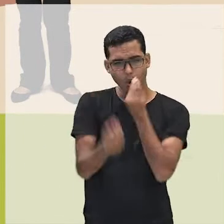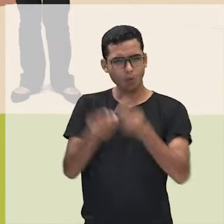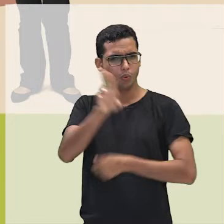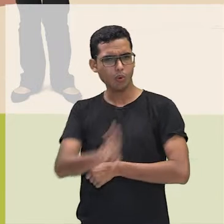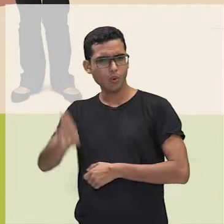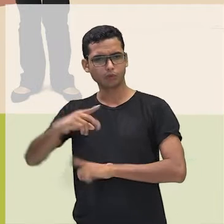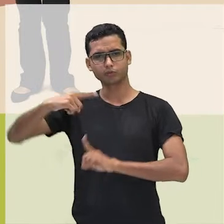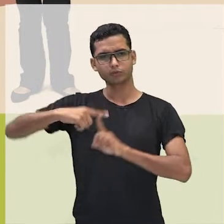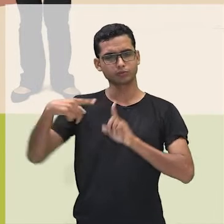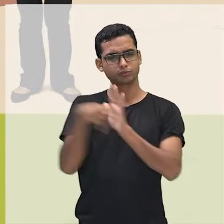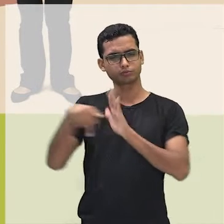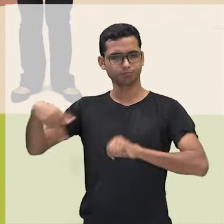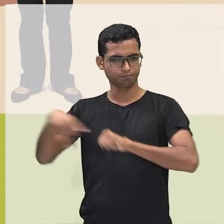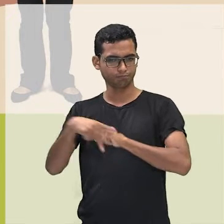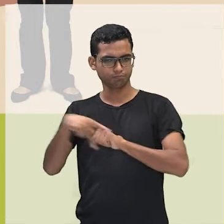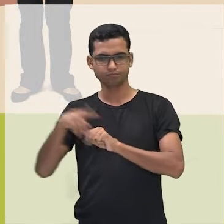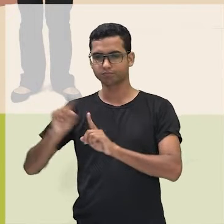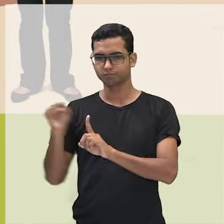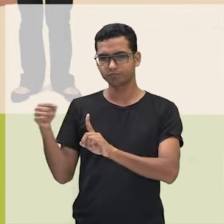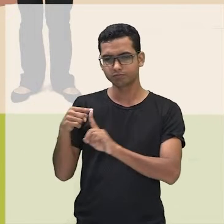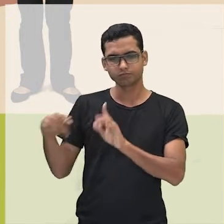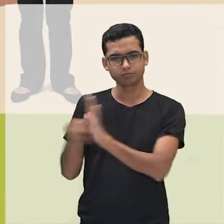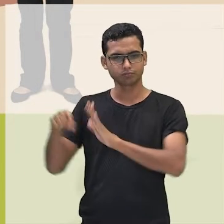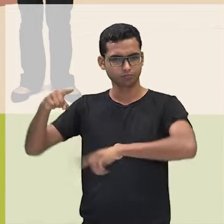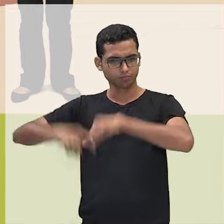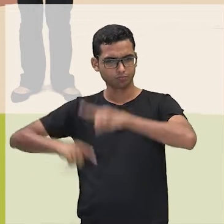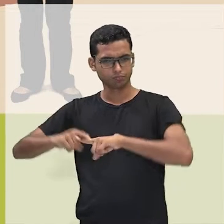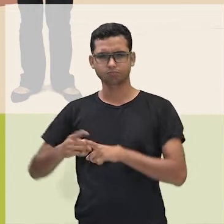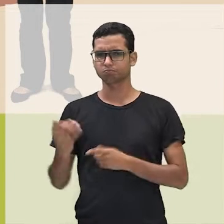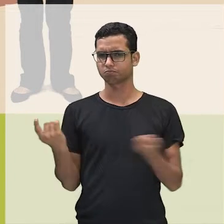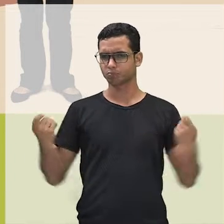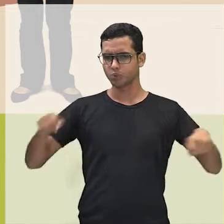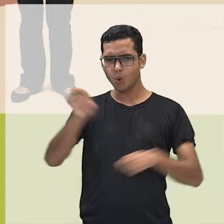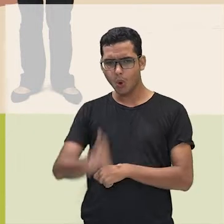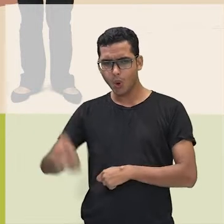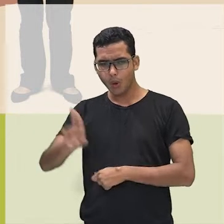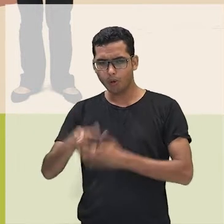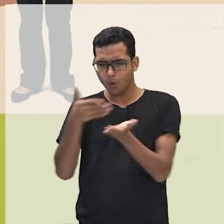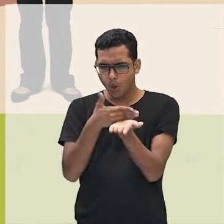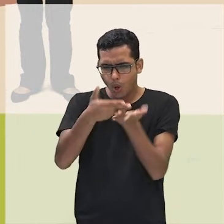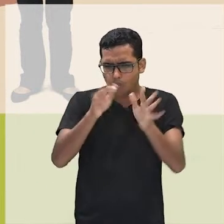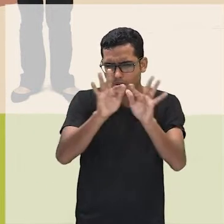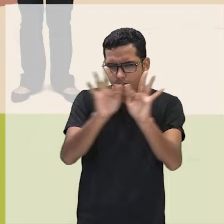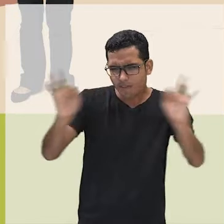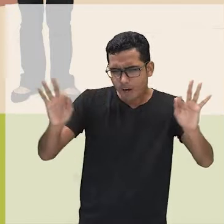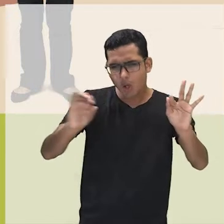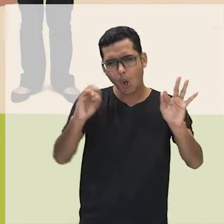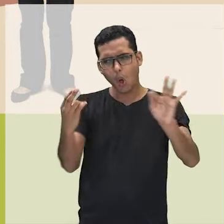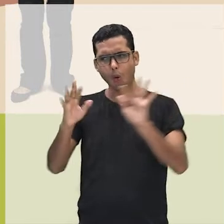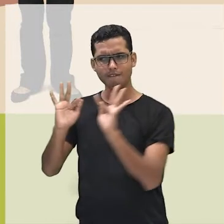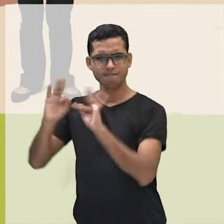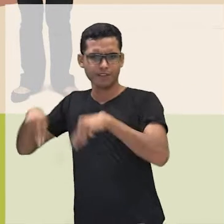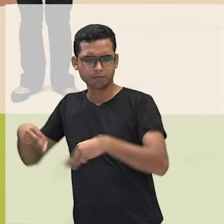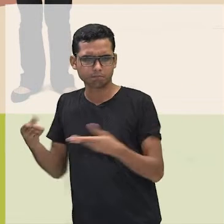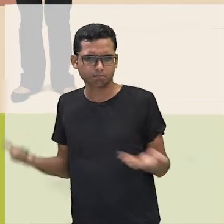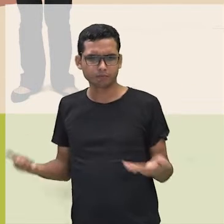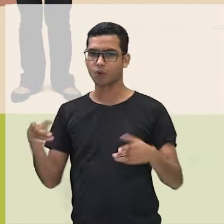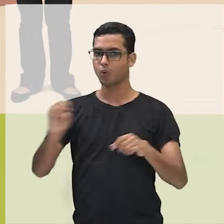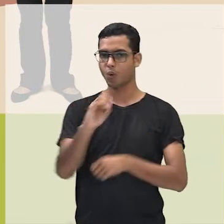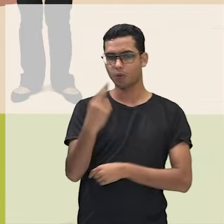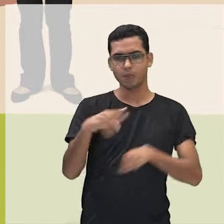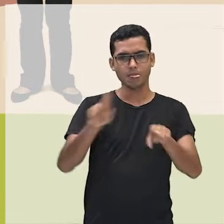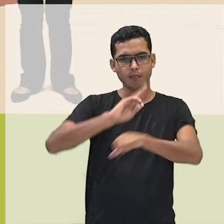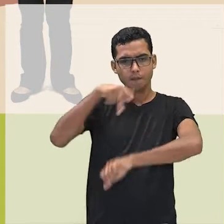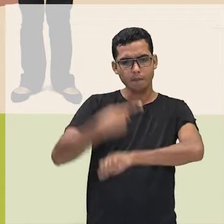esse tipo de pronome com função de objeto. Será que eu posso utilizar no começo da frase? Será que é só no final? Ou será que é depois